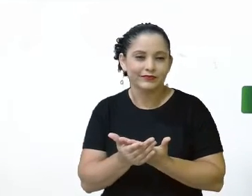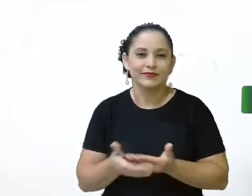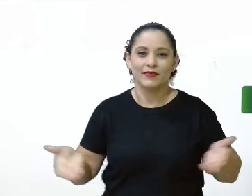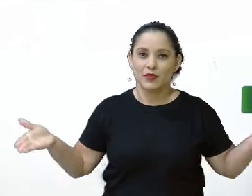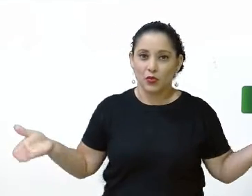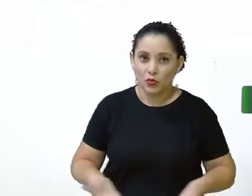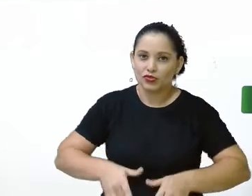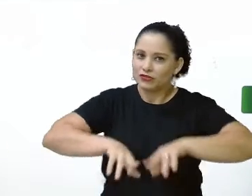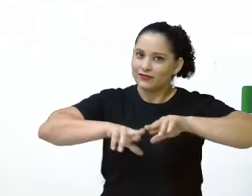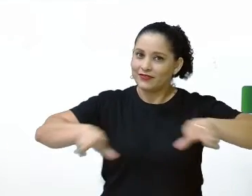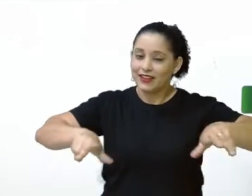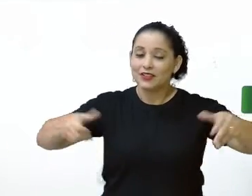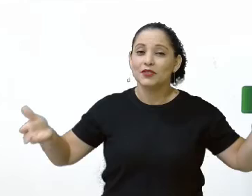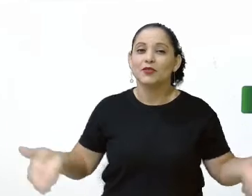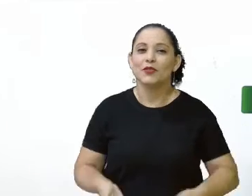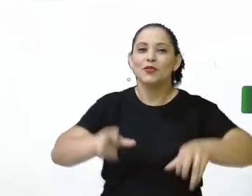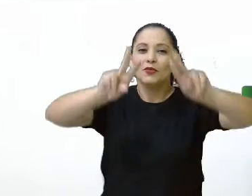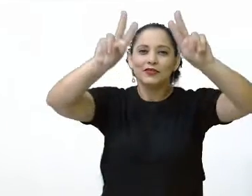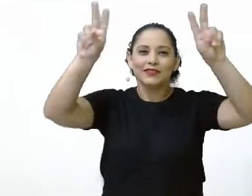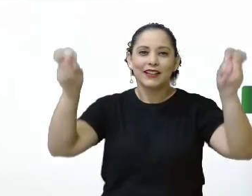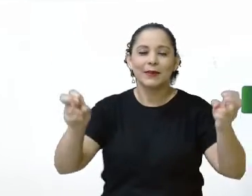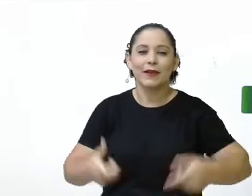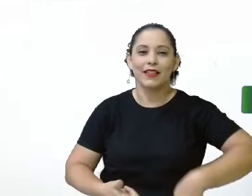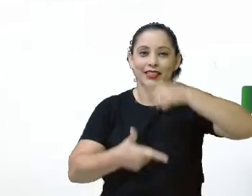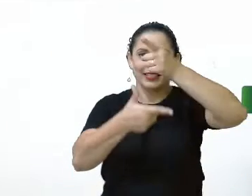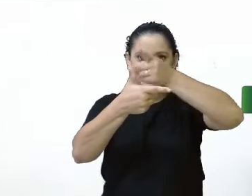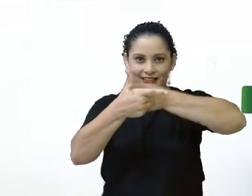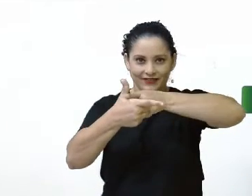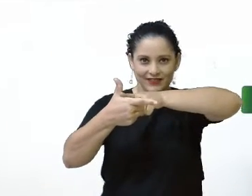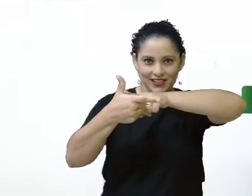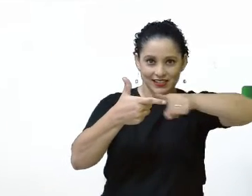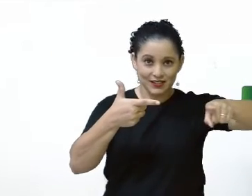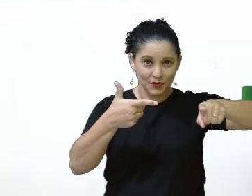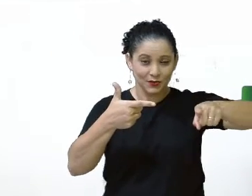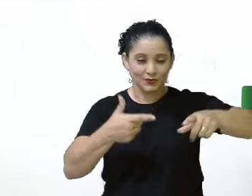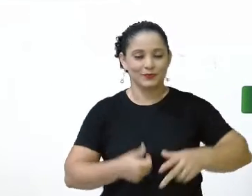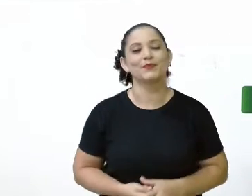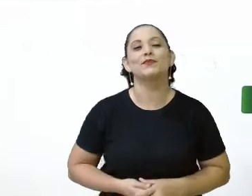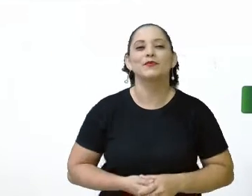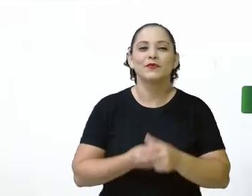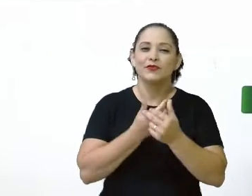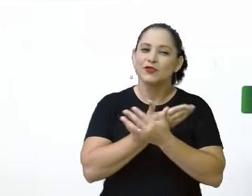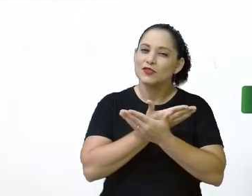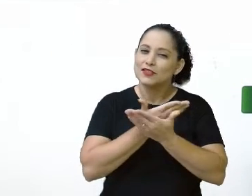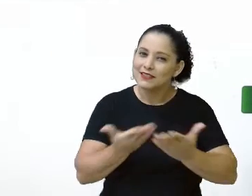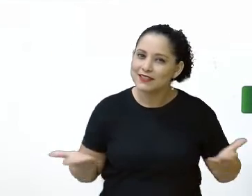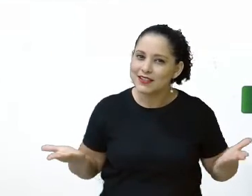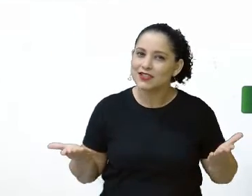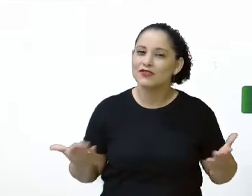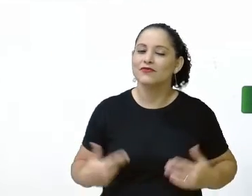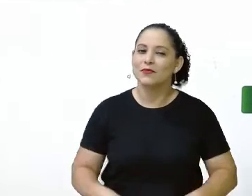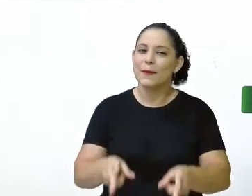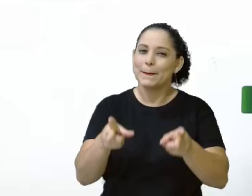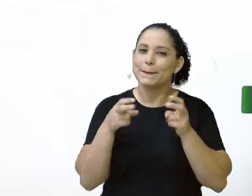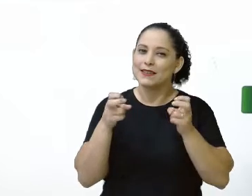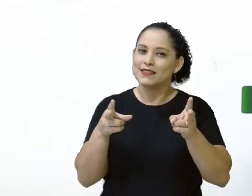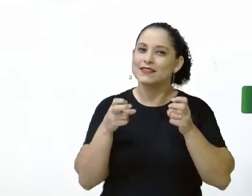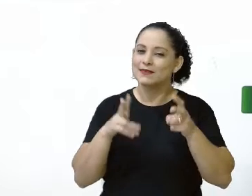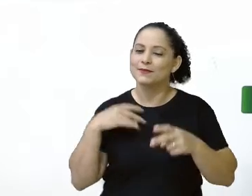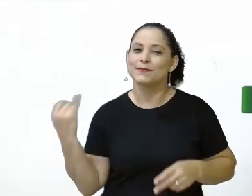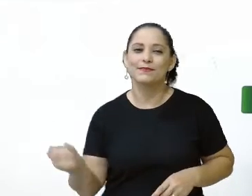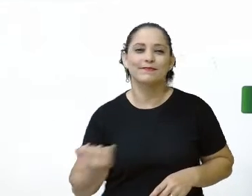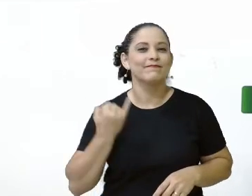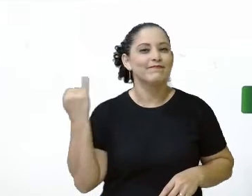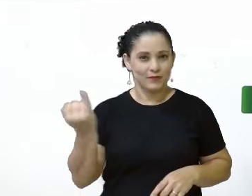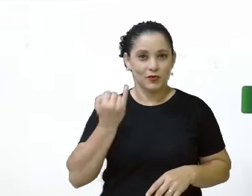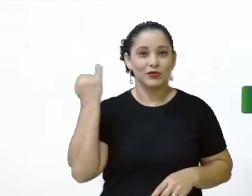a gente vai falar sobre divisão, que vocês vão perceber a